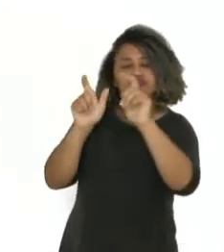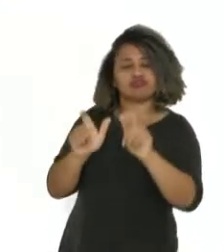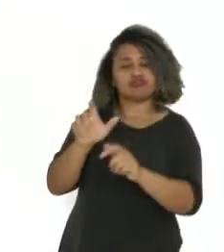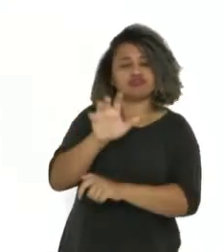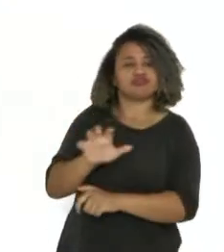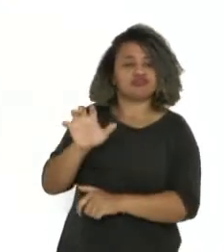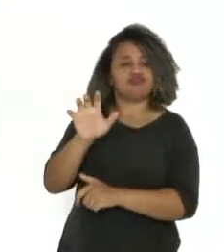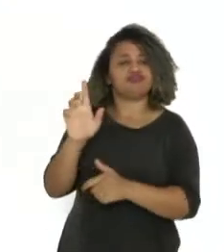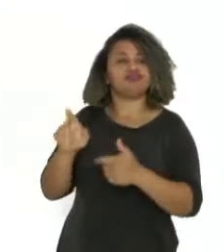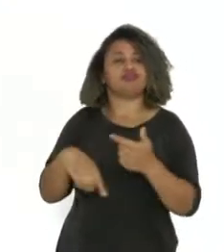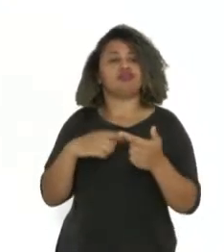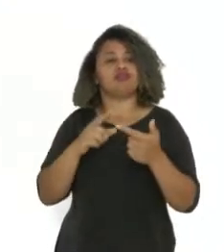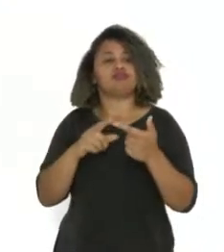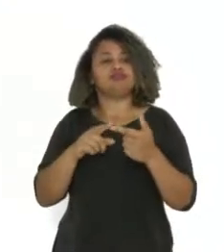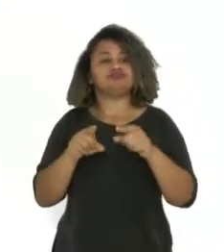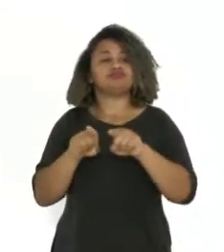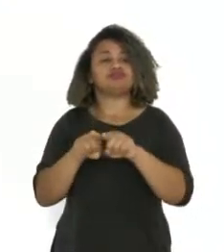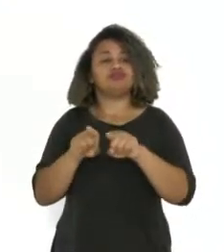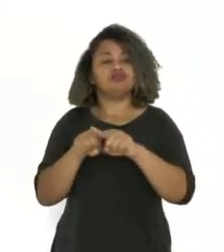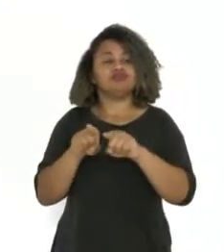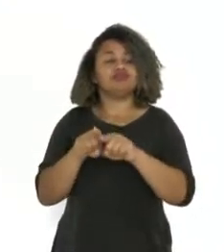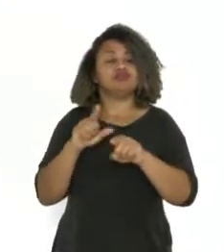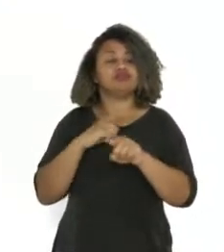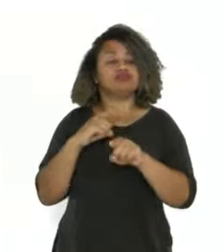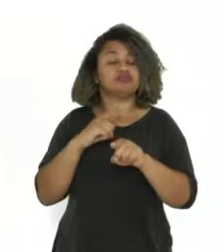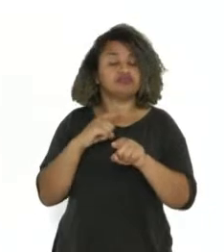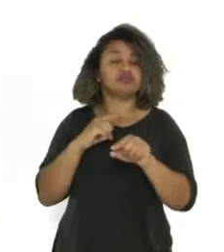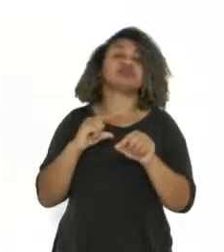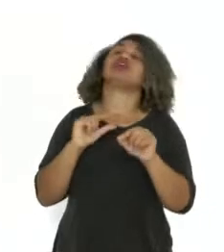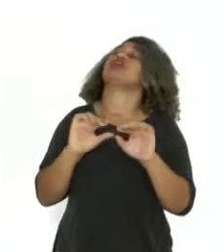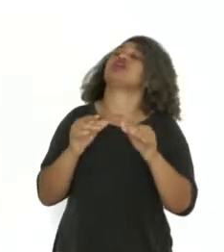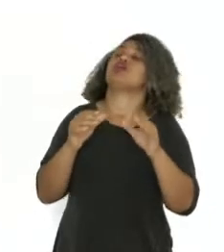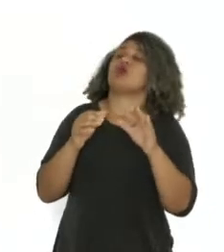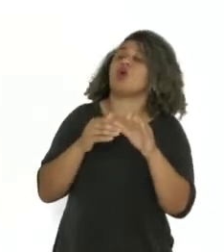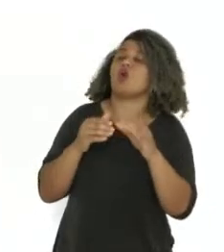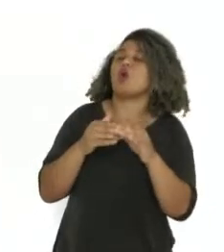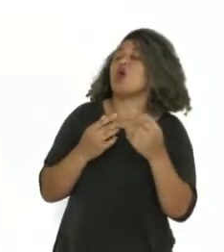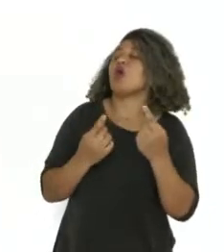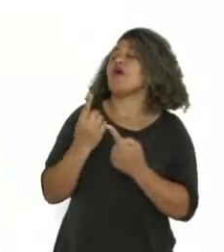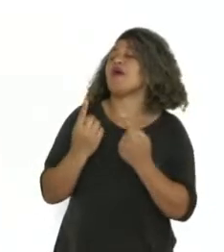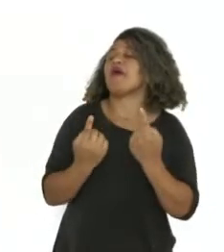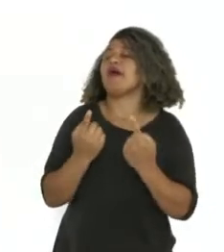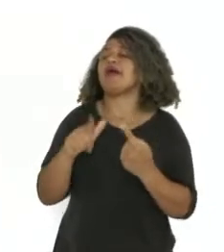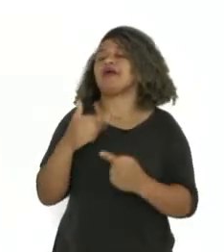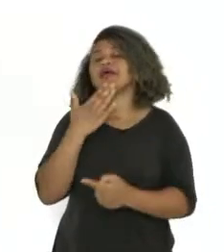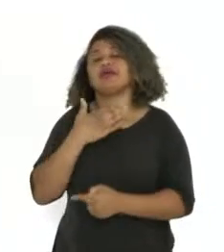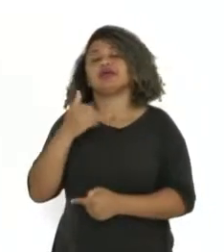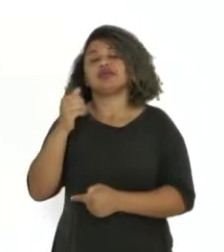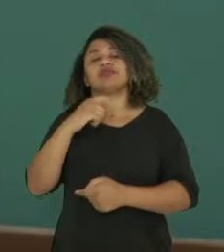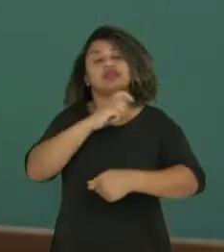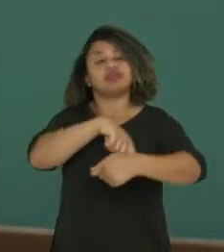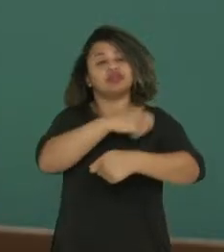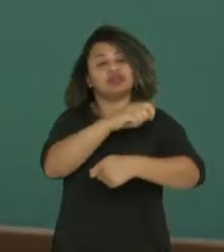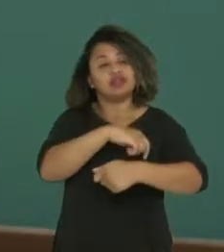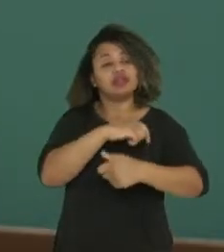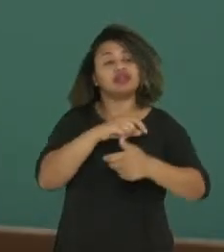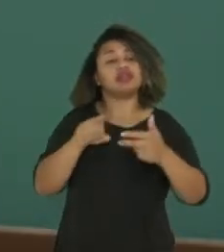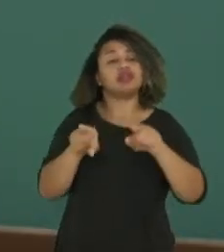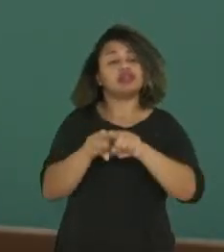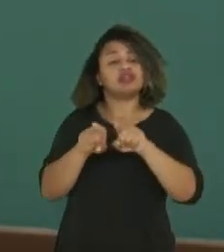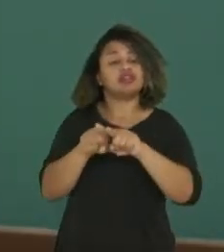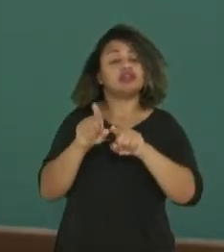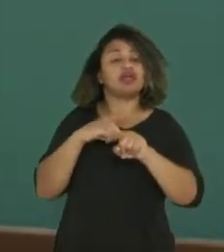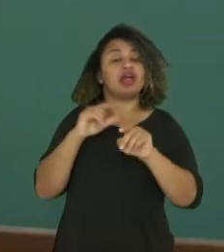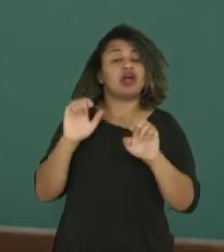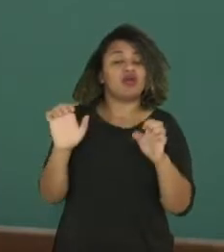tá? Concurso del mejor cocinero e, además, del arte e música, ou seja,